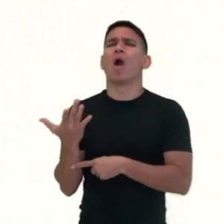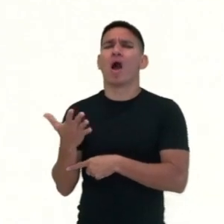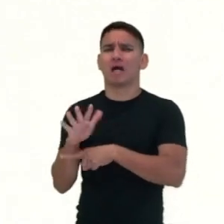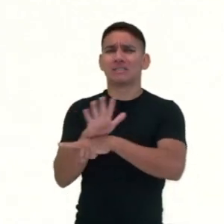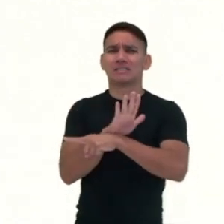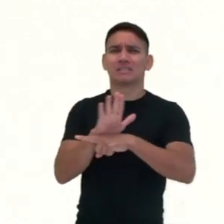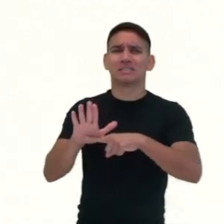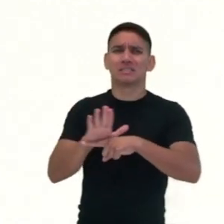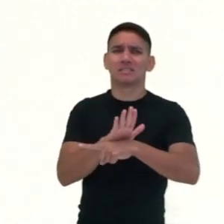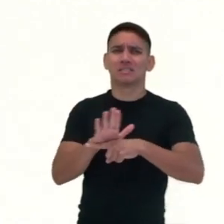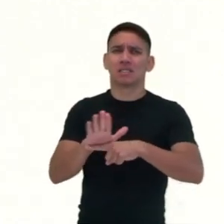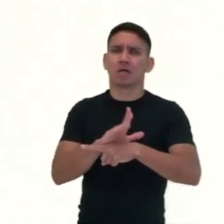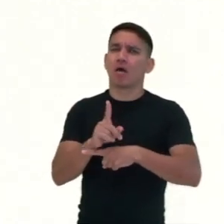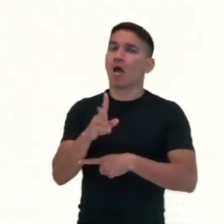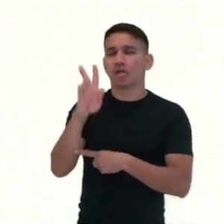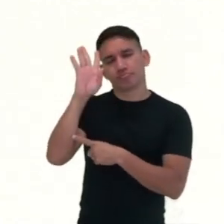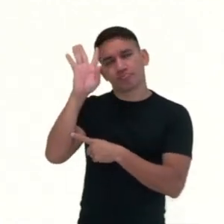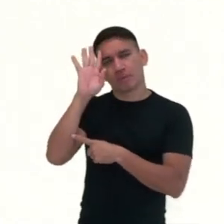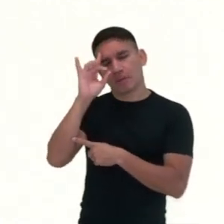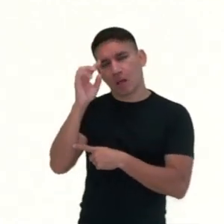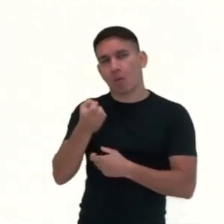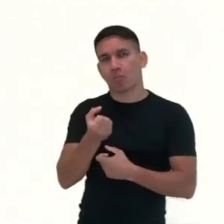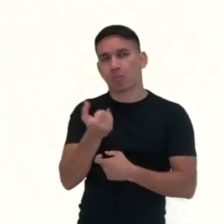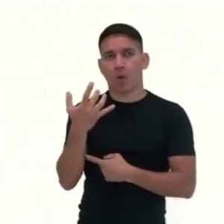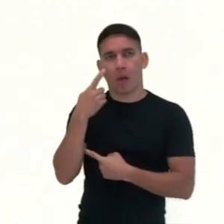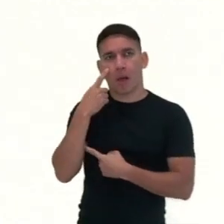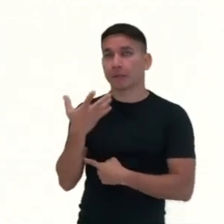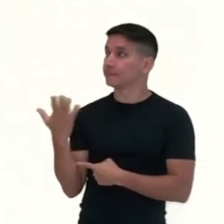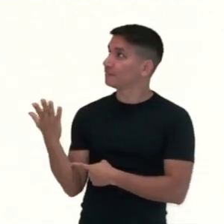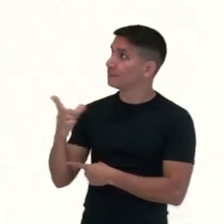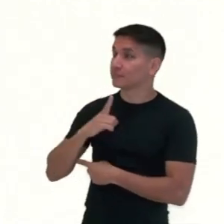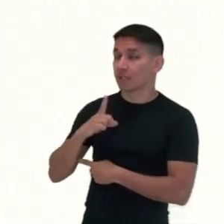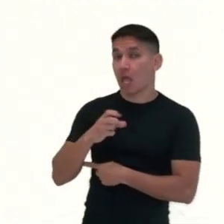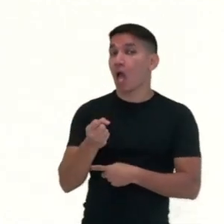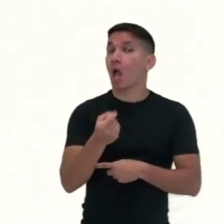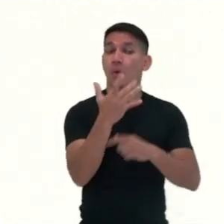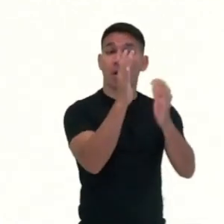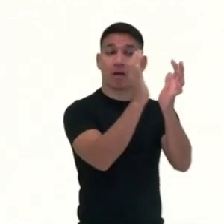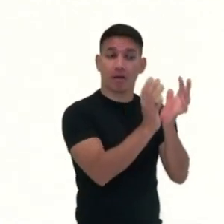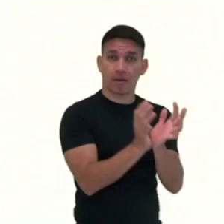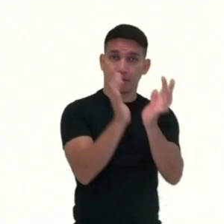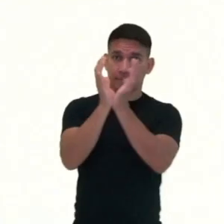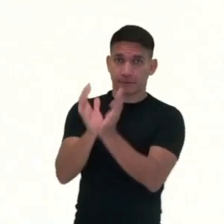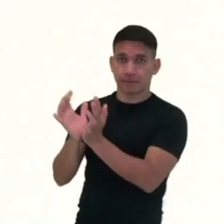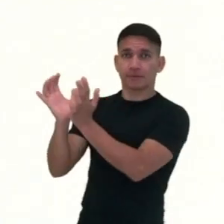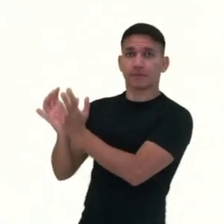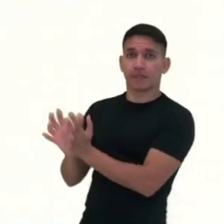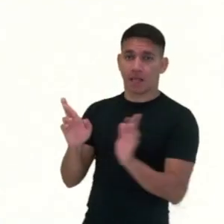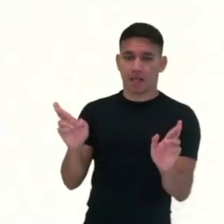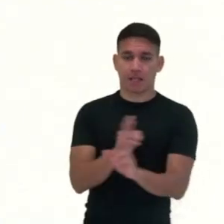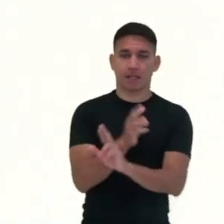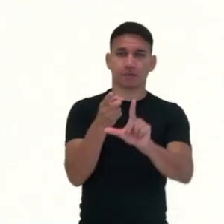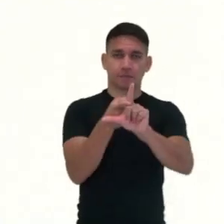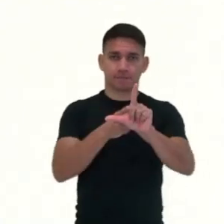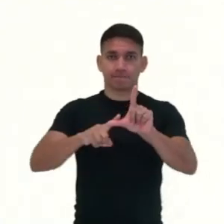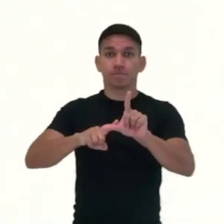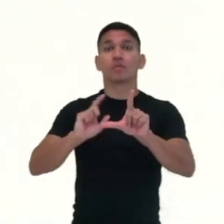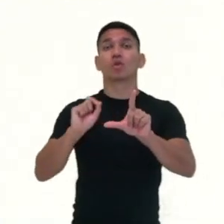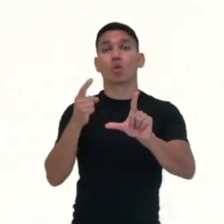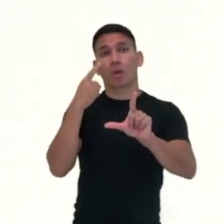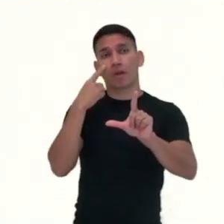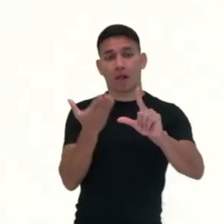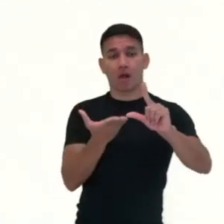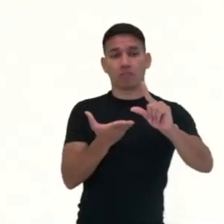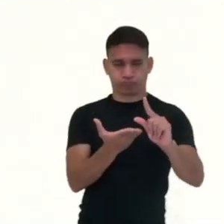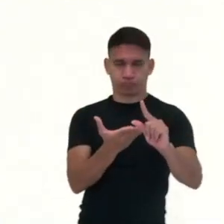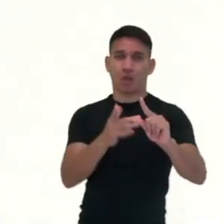que mede? Vamos pensar aqui um pouquinho comigo, ó. Então, a gente tem algumas classificações em relação aos ângulos. O ângulo agudo, ele é